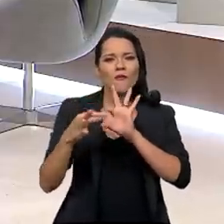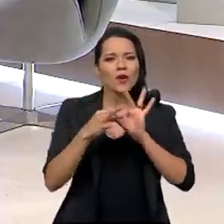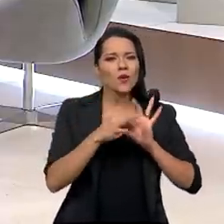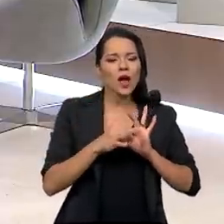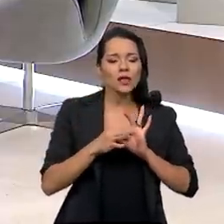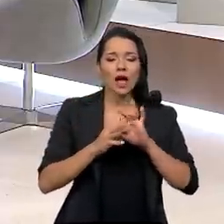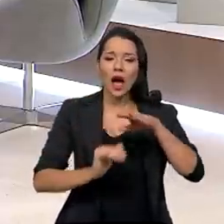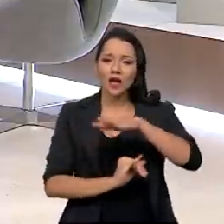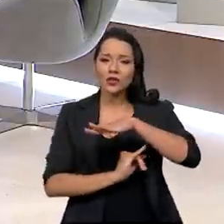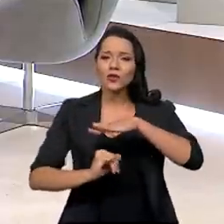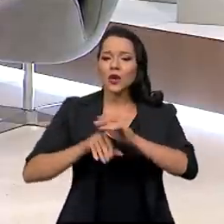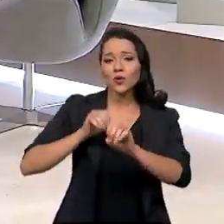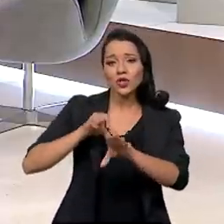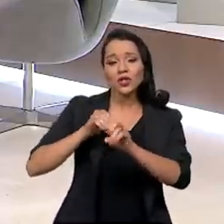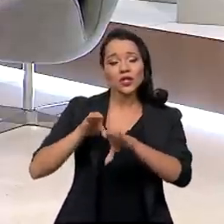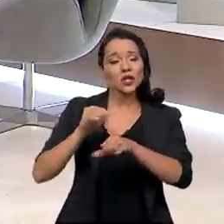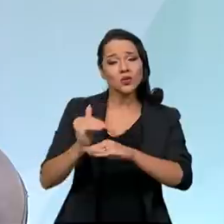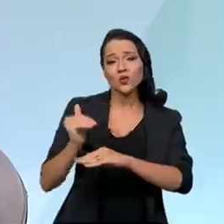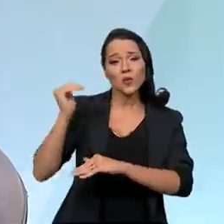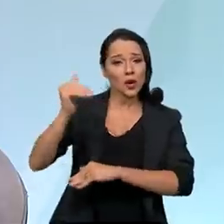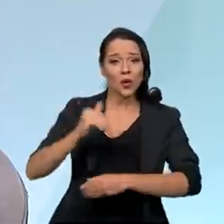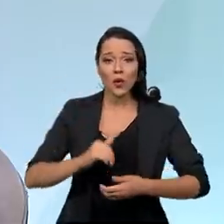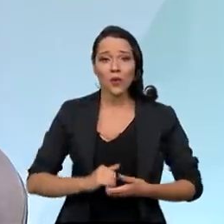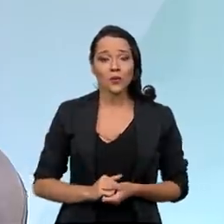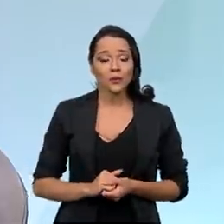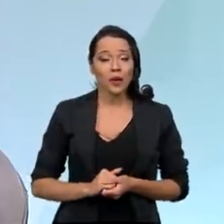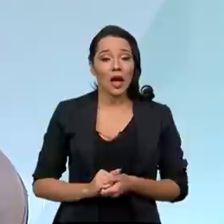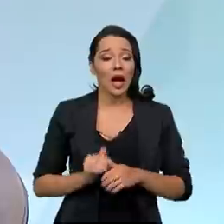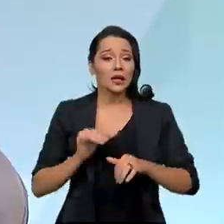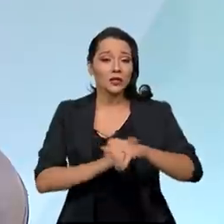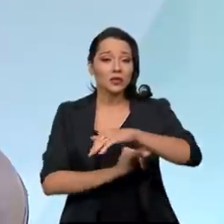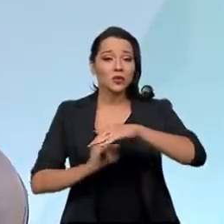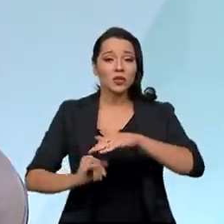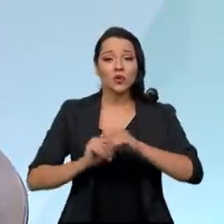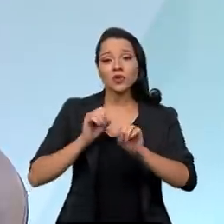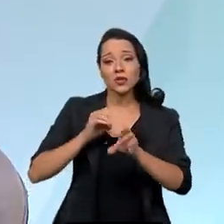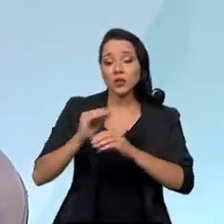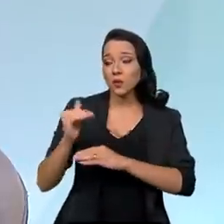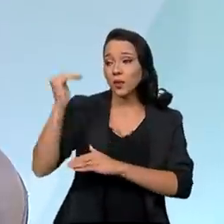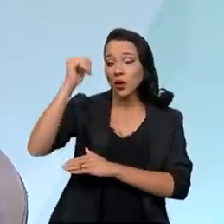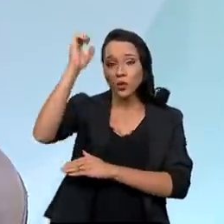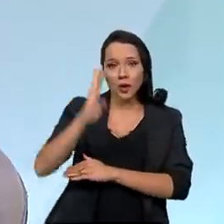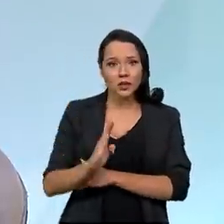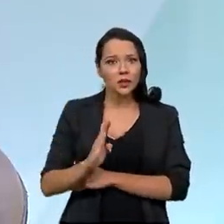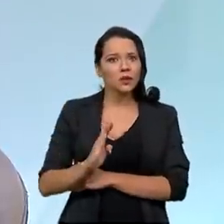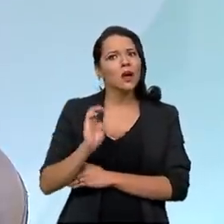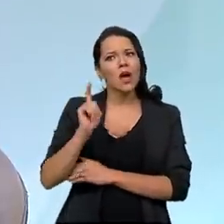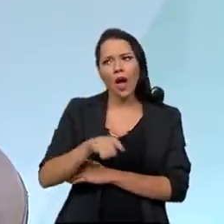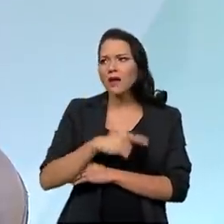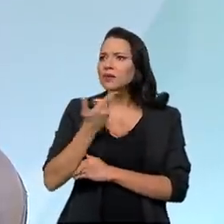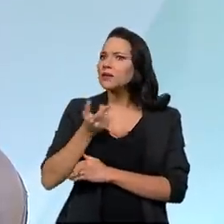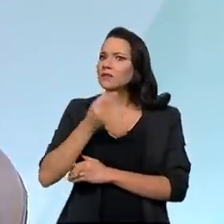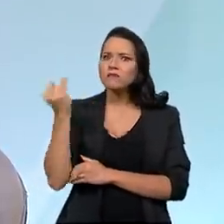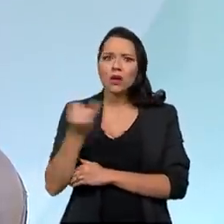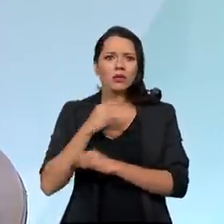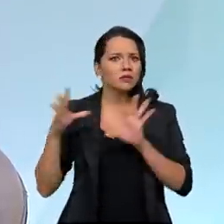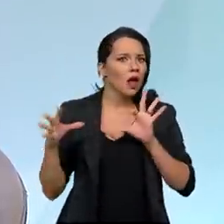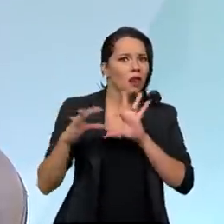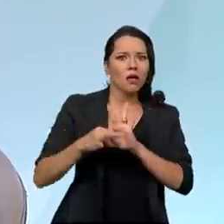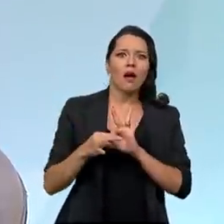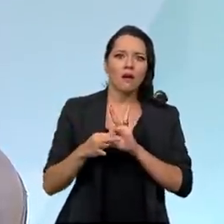a instituições de ensino superior. As instituições de ensino superior do país são grandes aliadas nessa